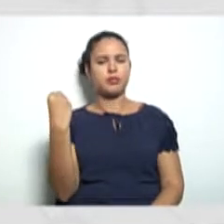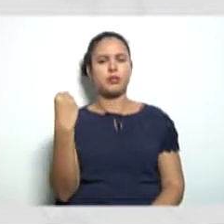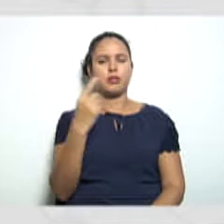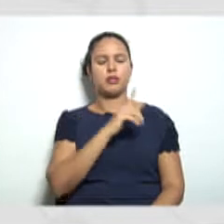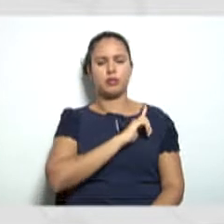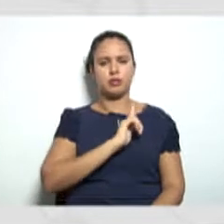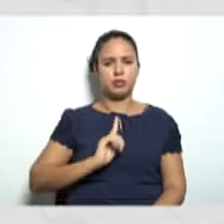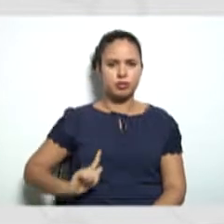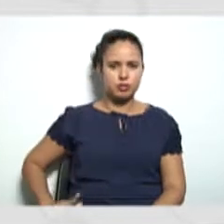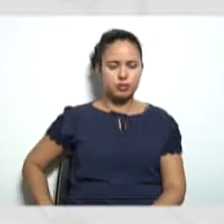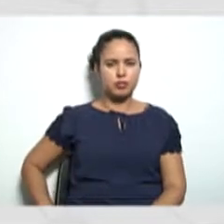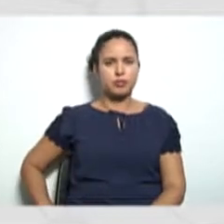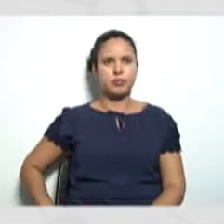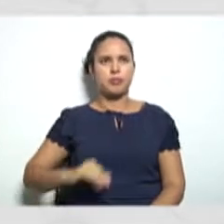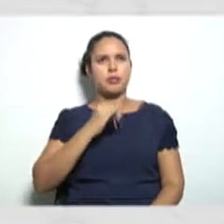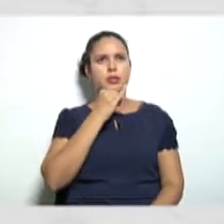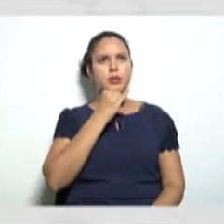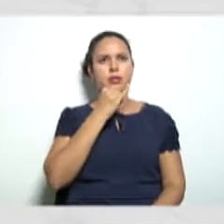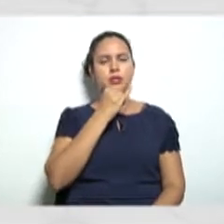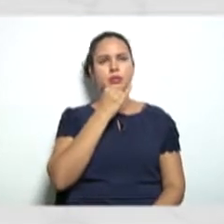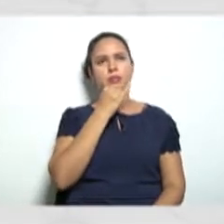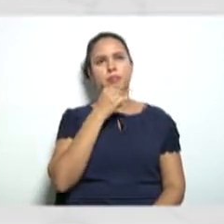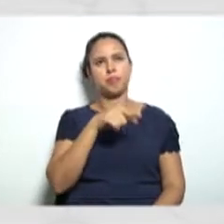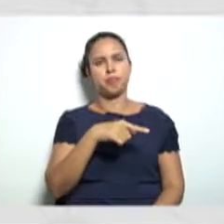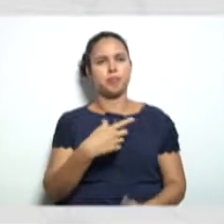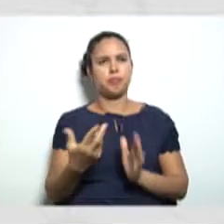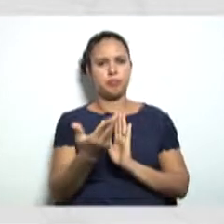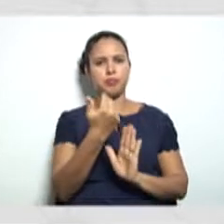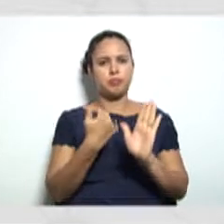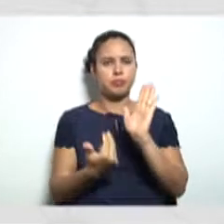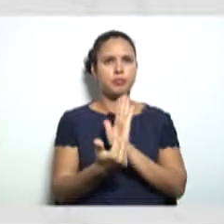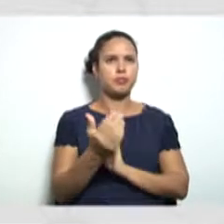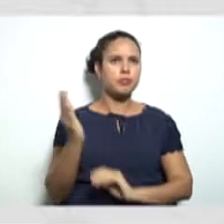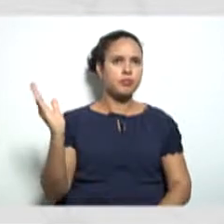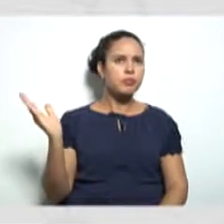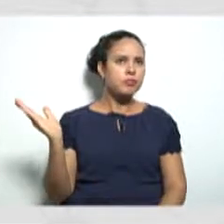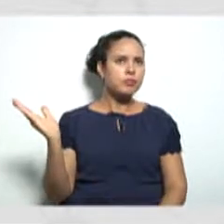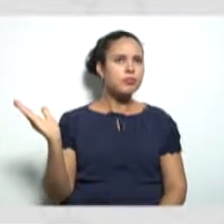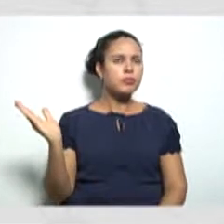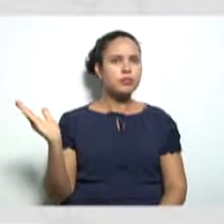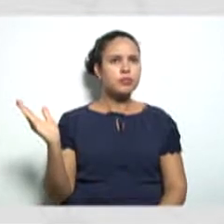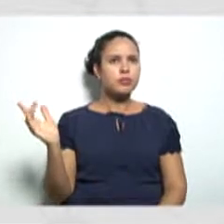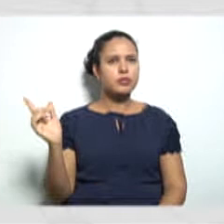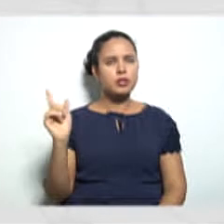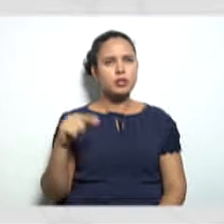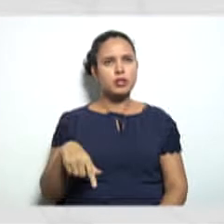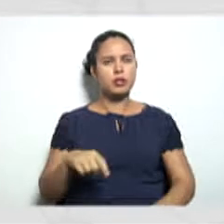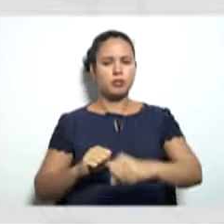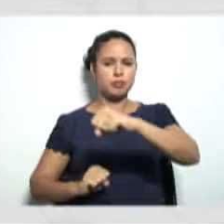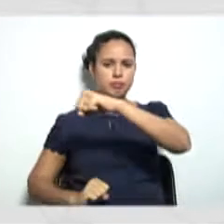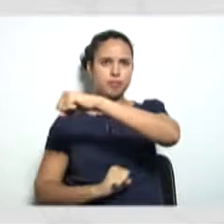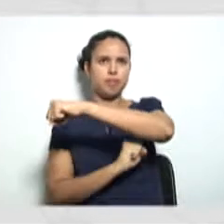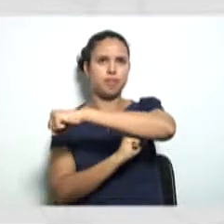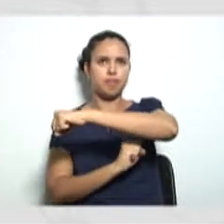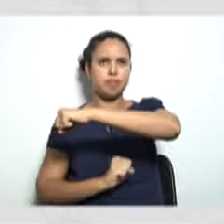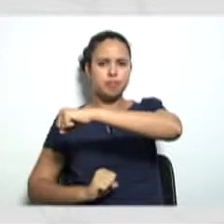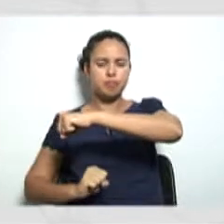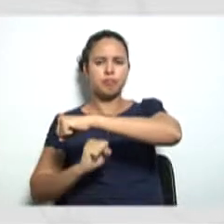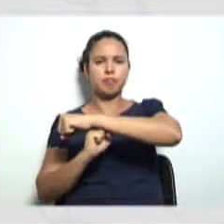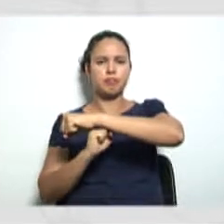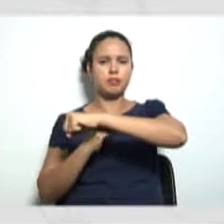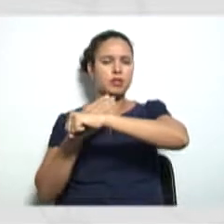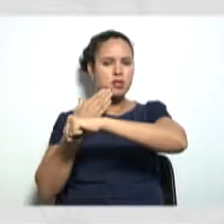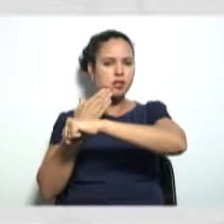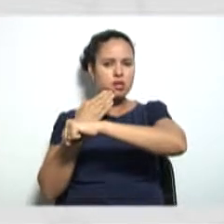Aqui, exemplo, a gente trouxe essa figura de uma ponte, assim, de madeira, toda tortinha. E aí, quem conhece uma ponte assim? Eu sou aqui do